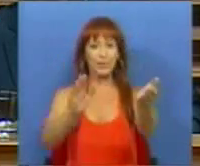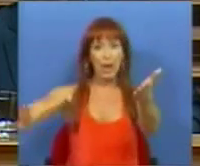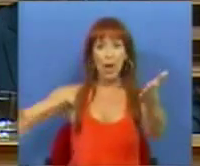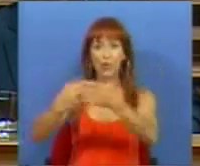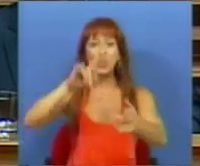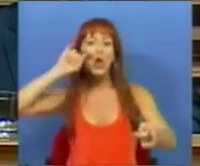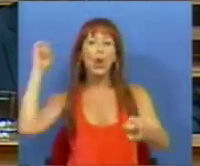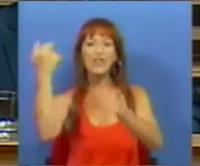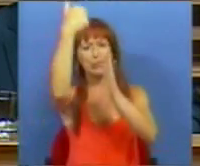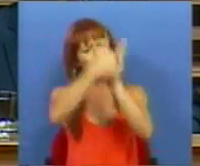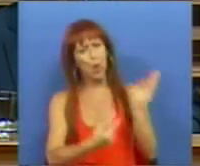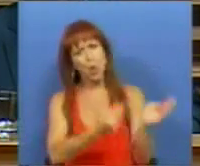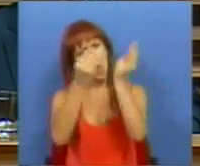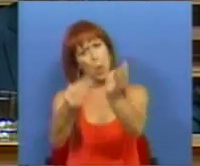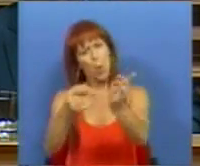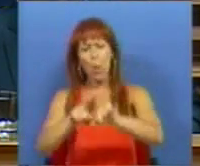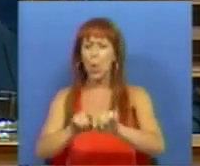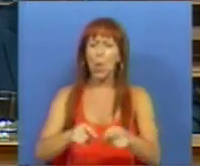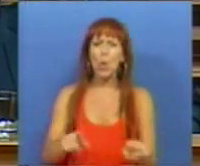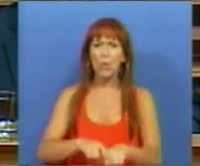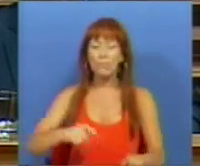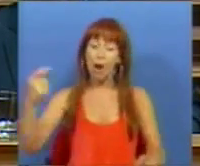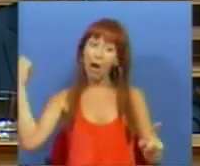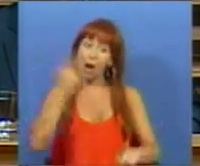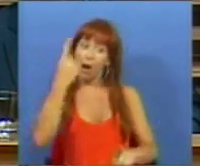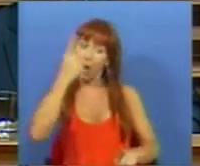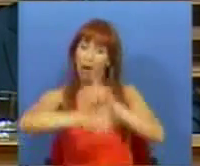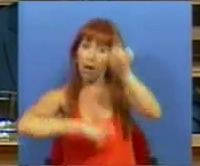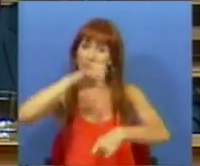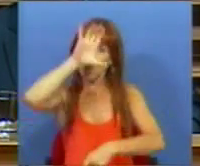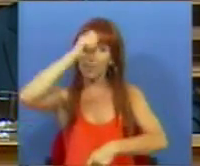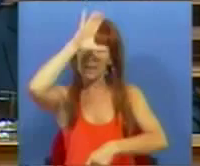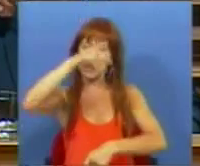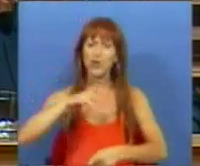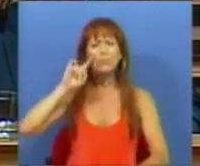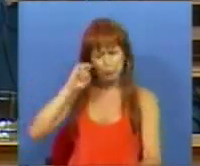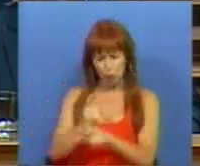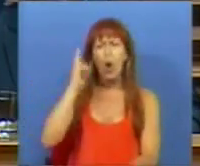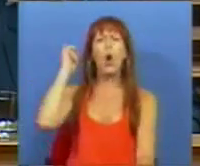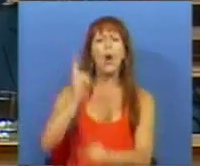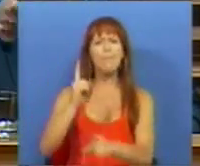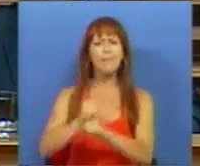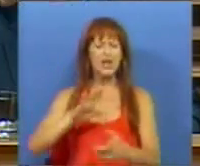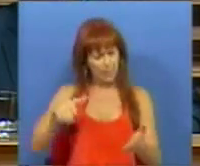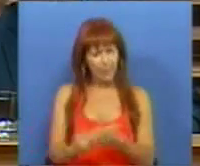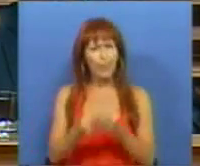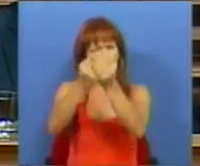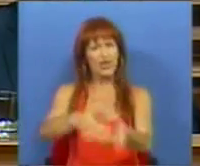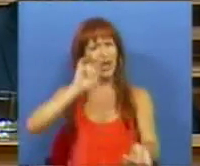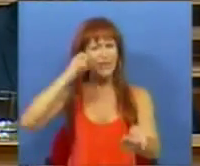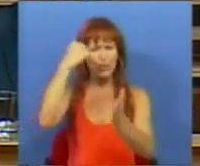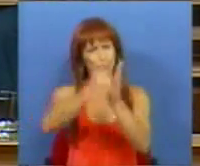de revisão constitucional. É admoestado pelo primeiro-ministro e vem insistir na sua proposta de